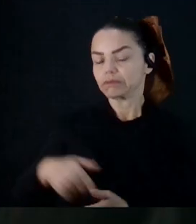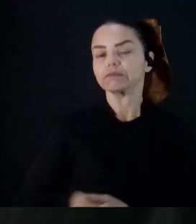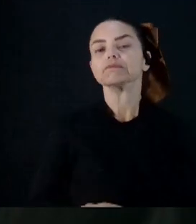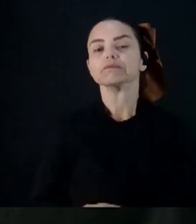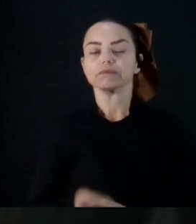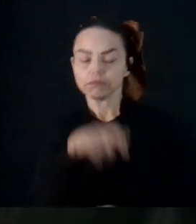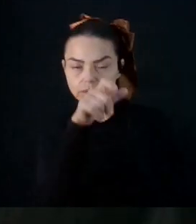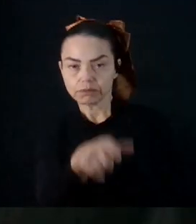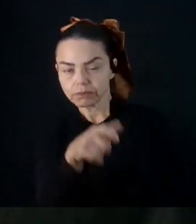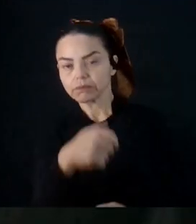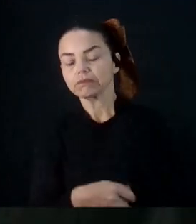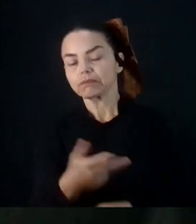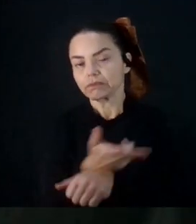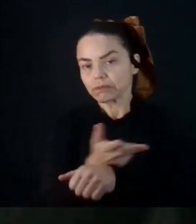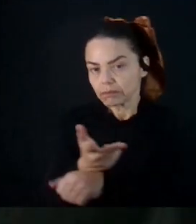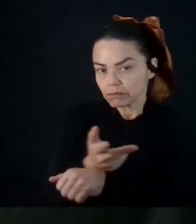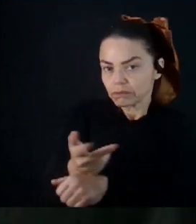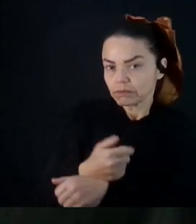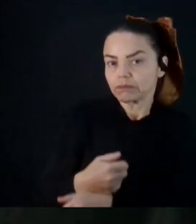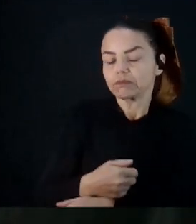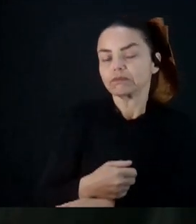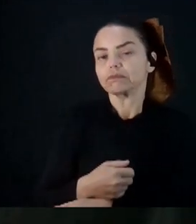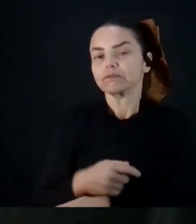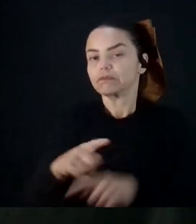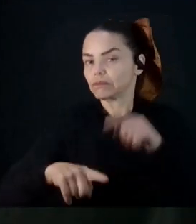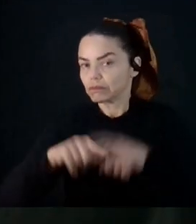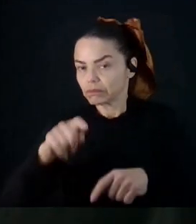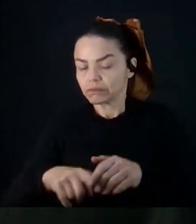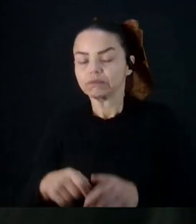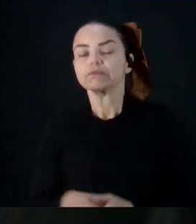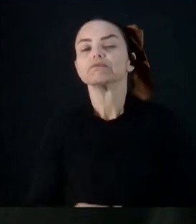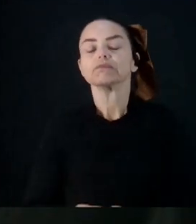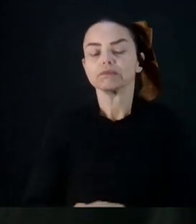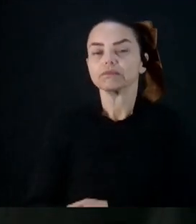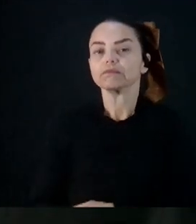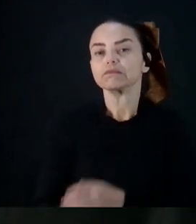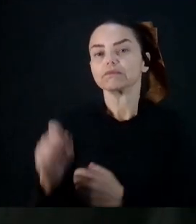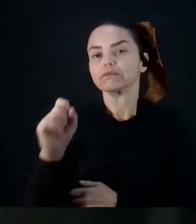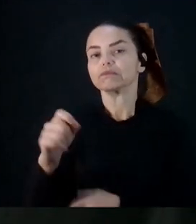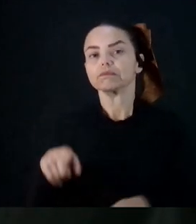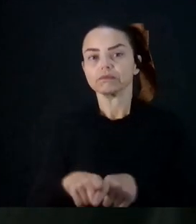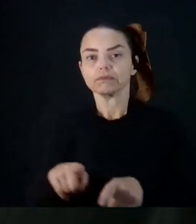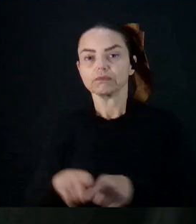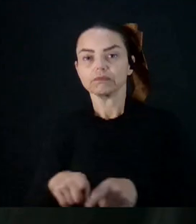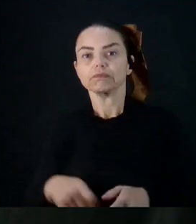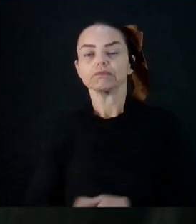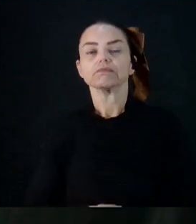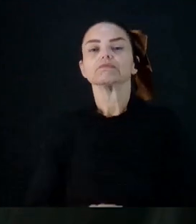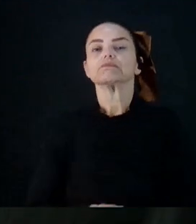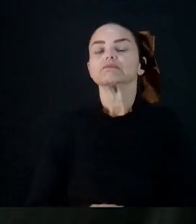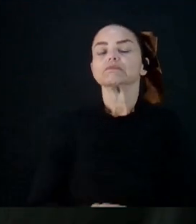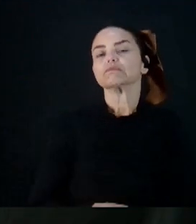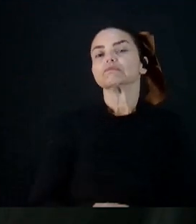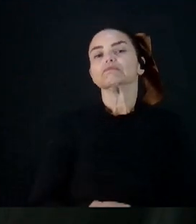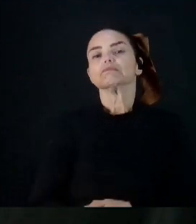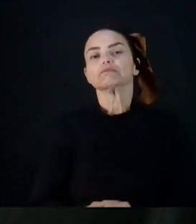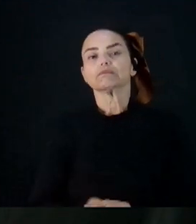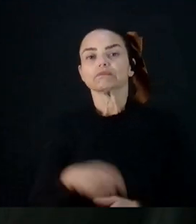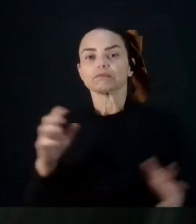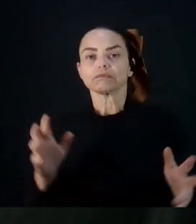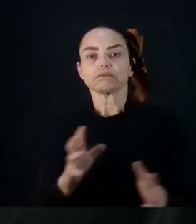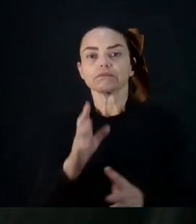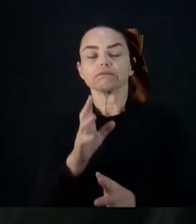ele busca por esse produto, né? E o que ele também... qual que é a reação dele diante de uma